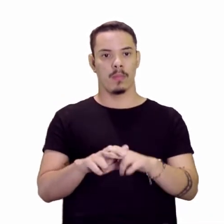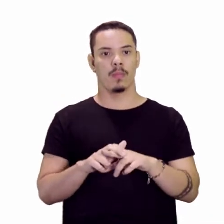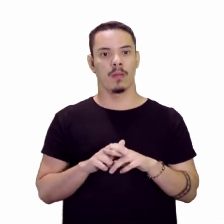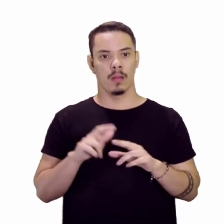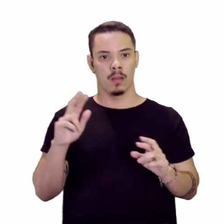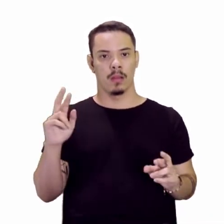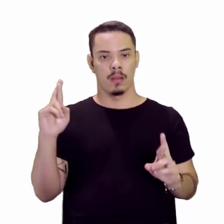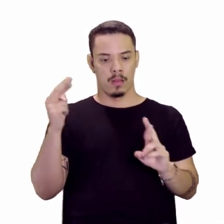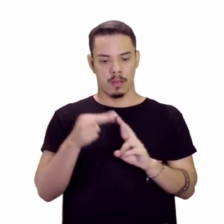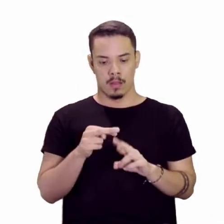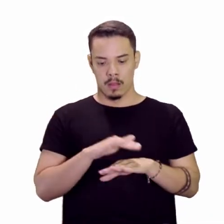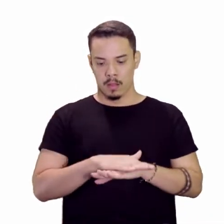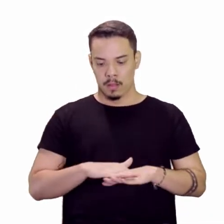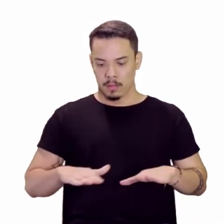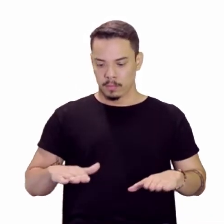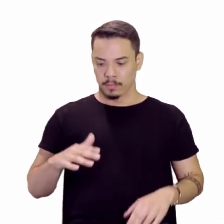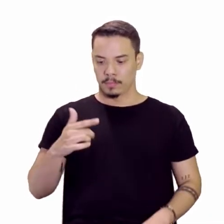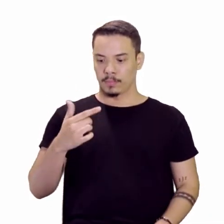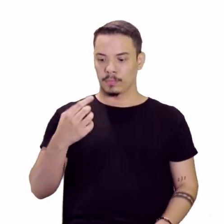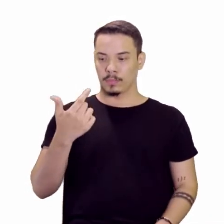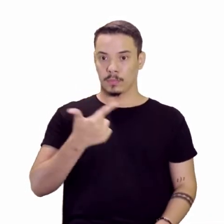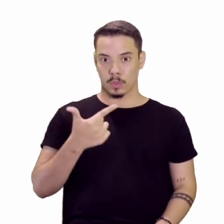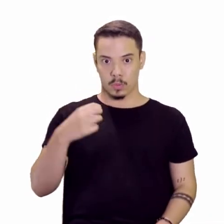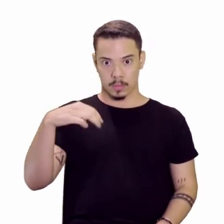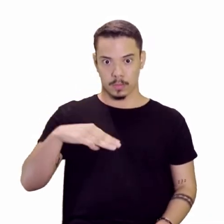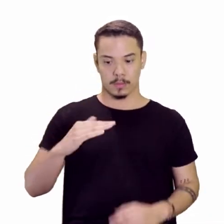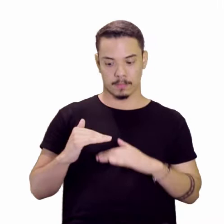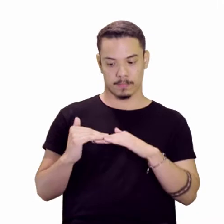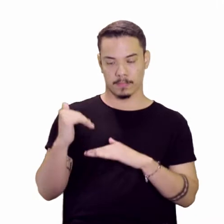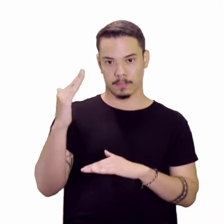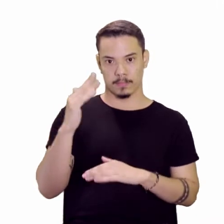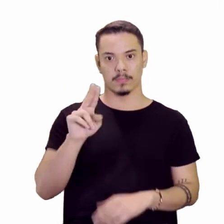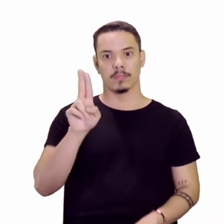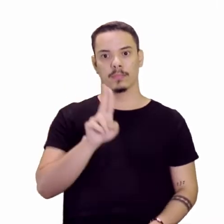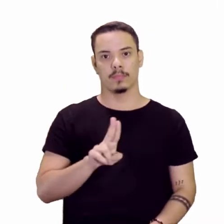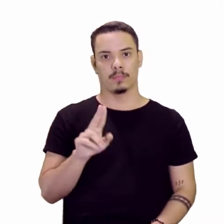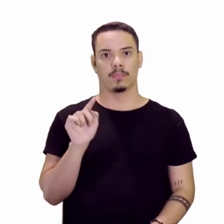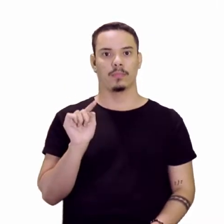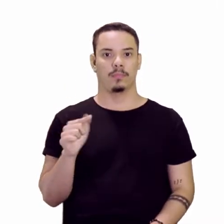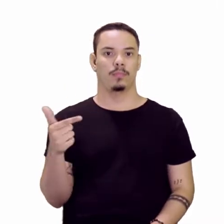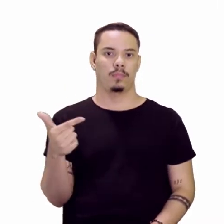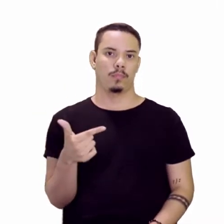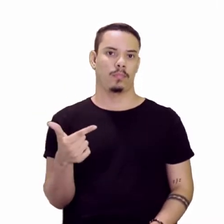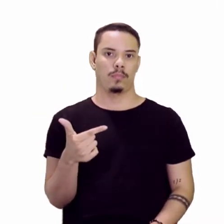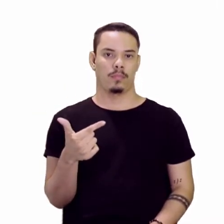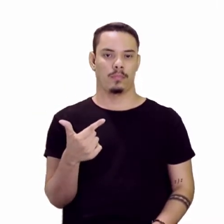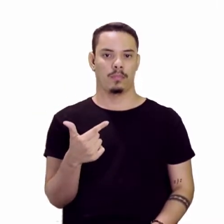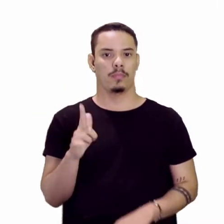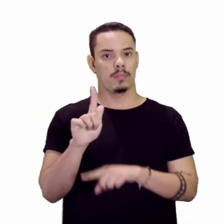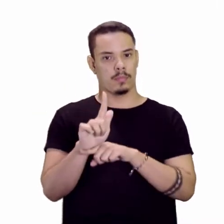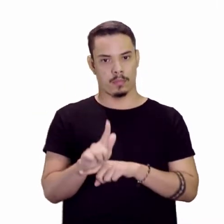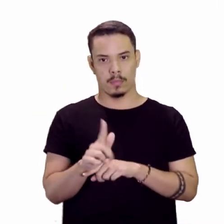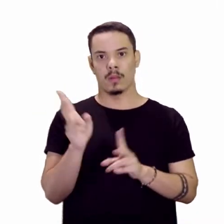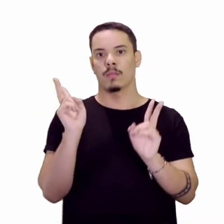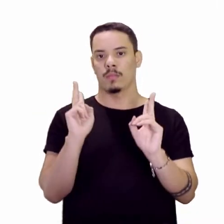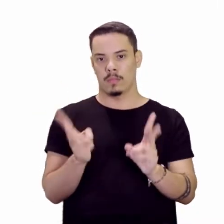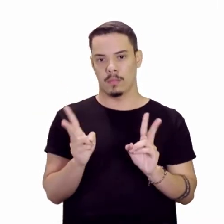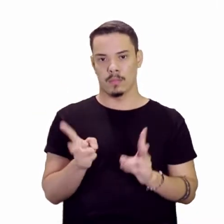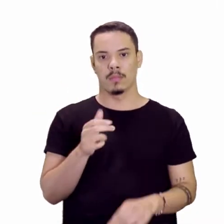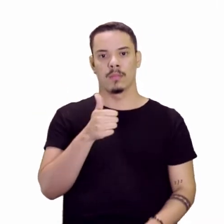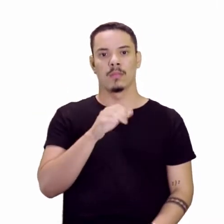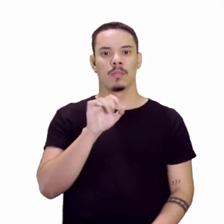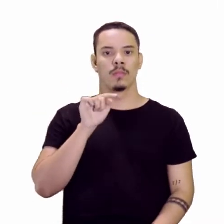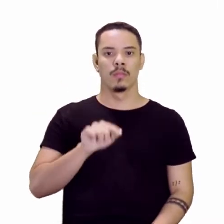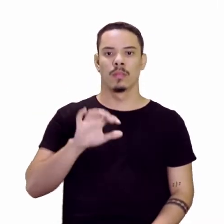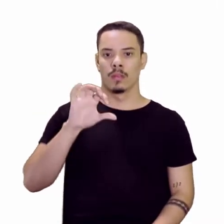referência é o solo e está a 2 metros acima do solo, a gente vai utilizar 2 metros. 2 metros ali, Mesma né? gravidade, 9,8, e a massa é a